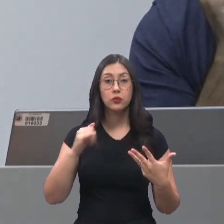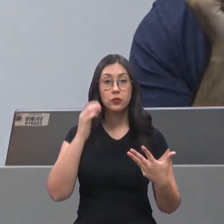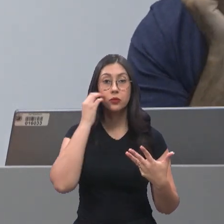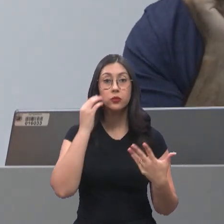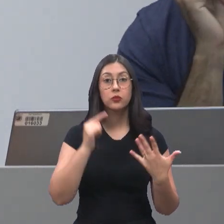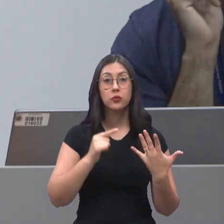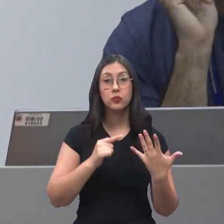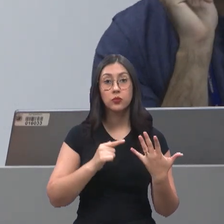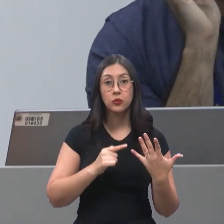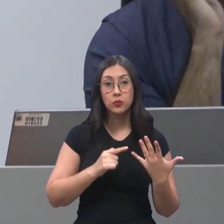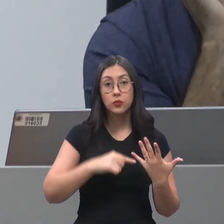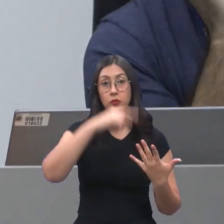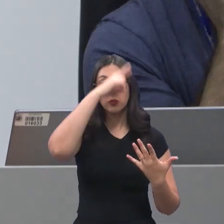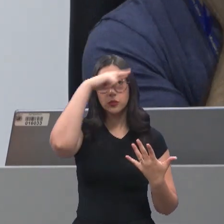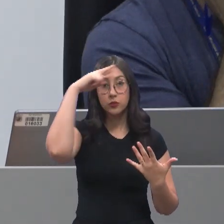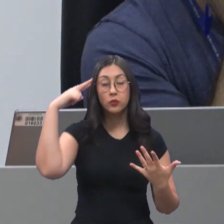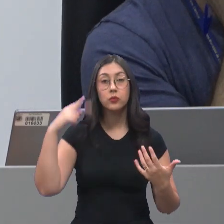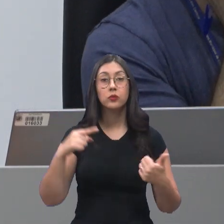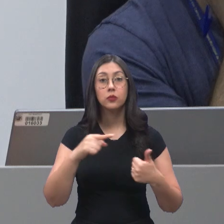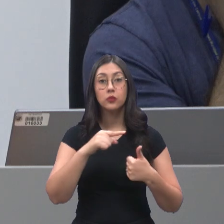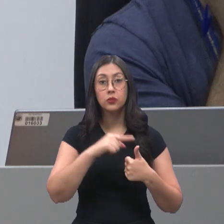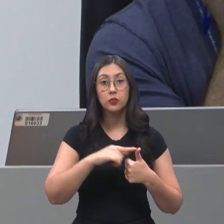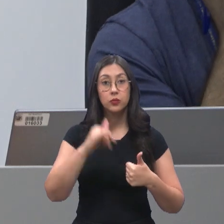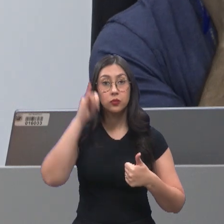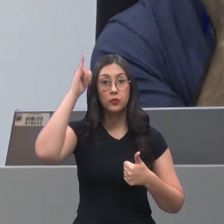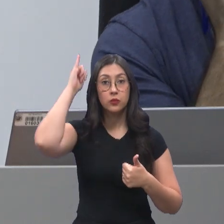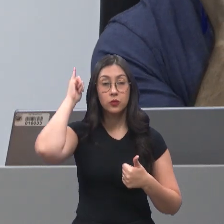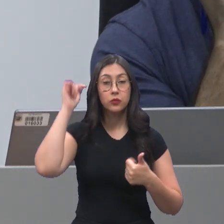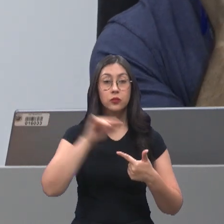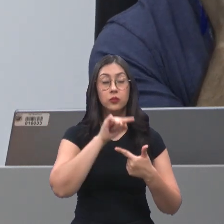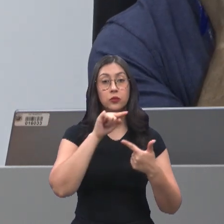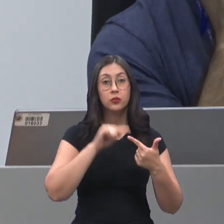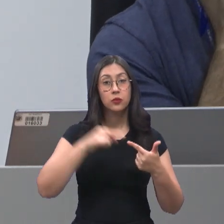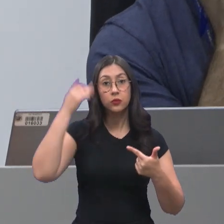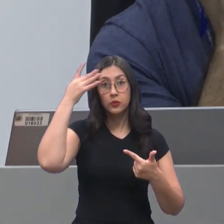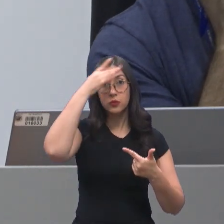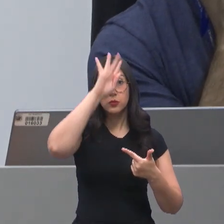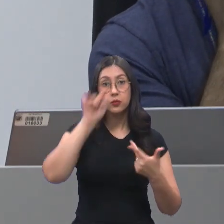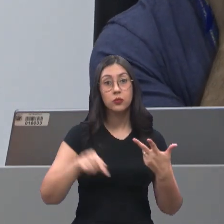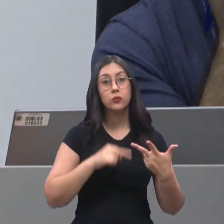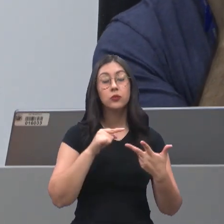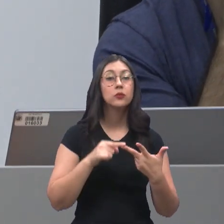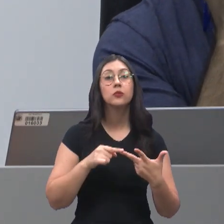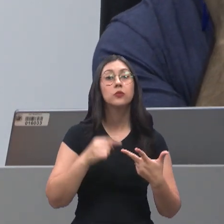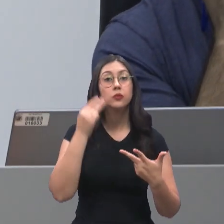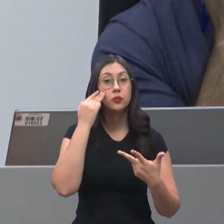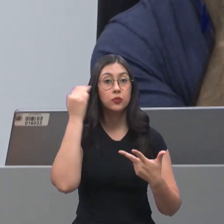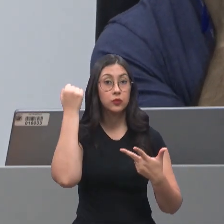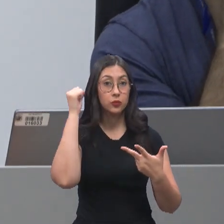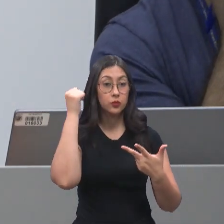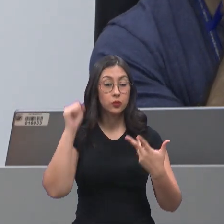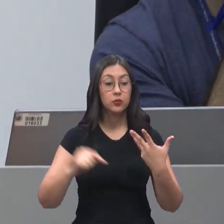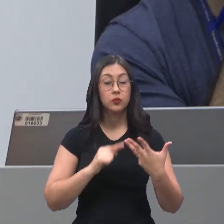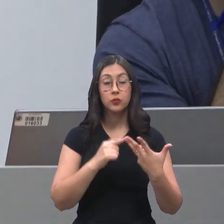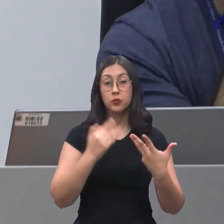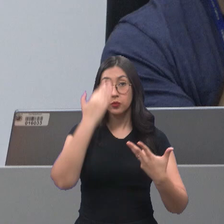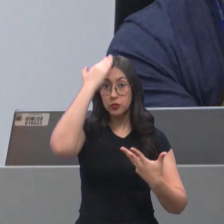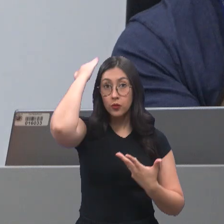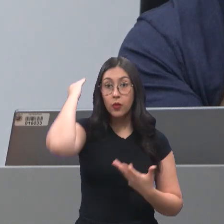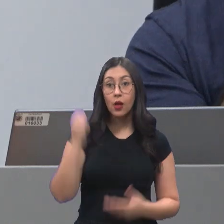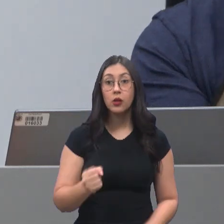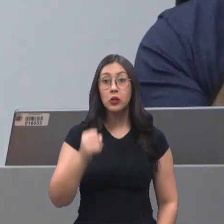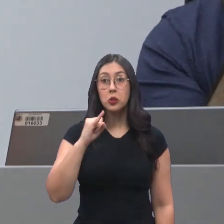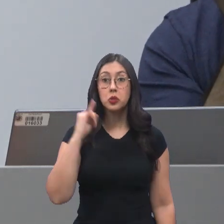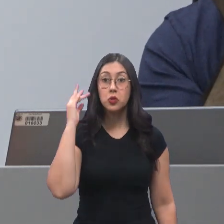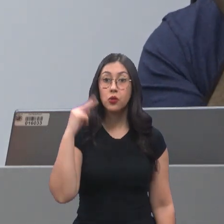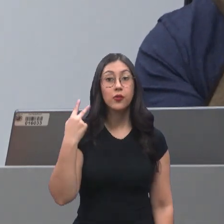Roberto Chaga, Sidney Campos, Sena, Marcão da Academia e Cláudia Apolinário. Vereadores favoráveis permaneçam como